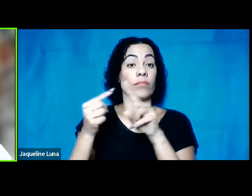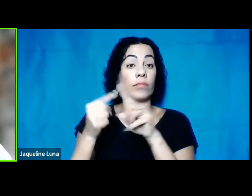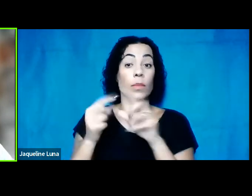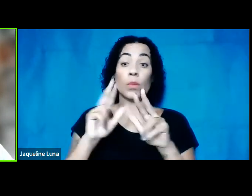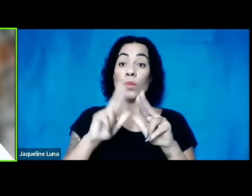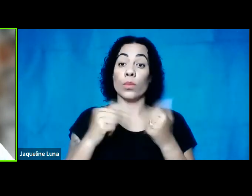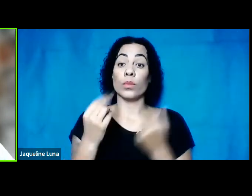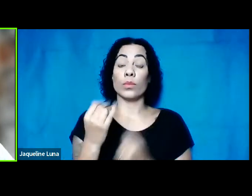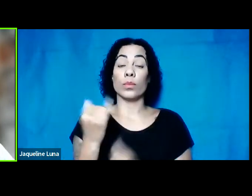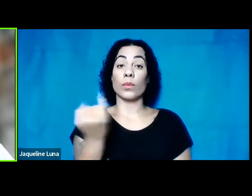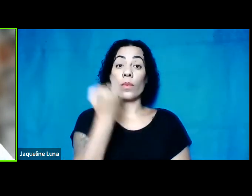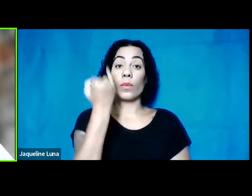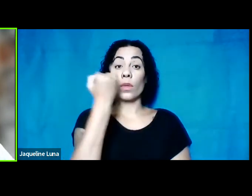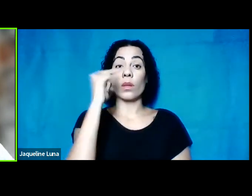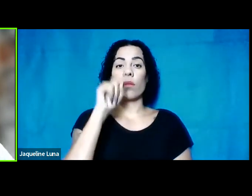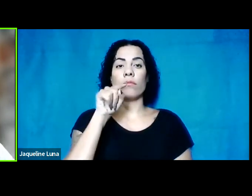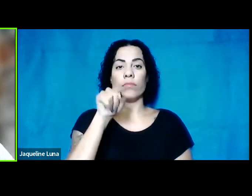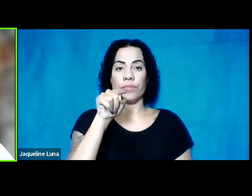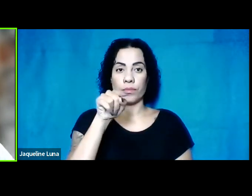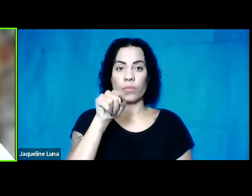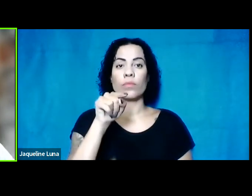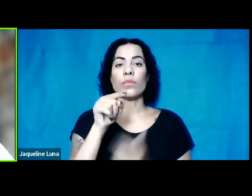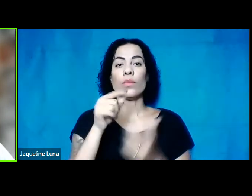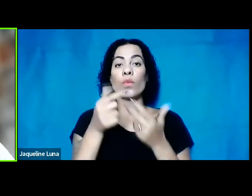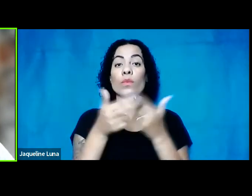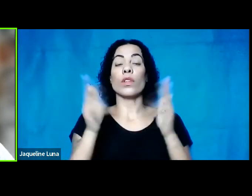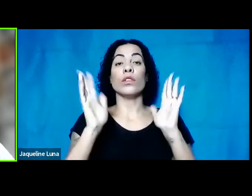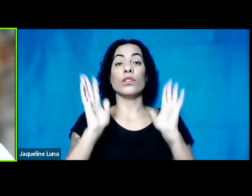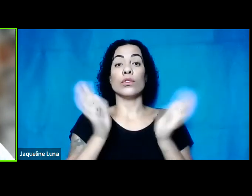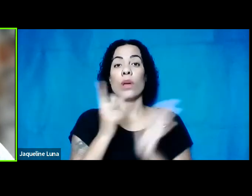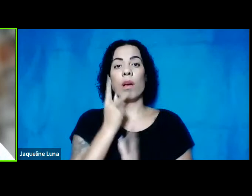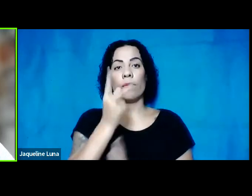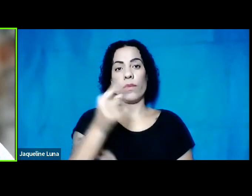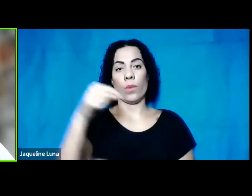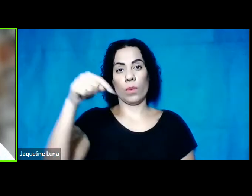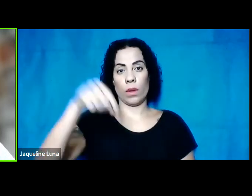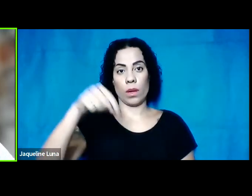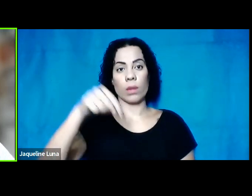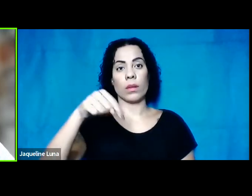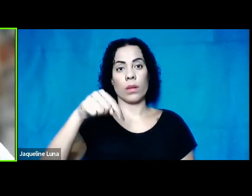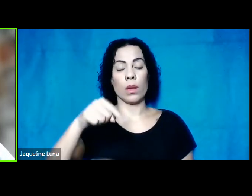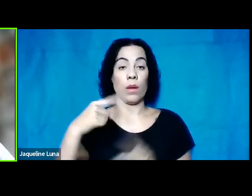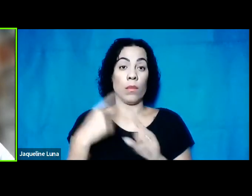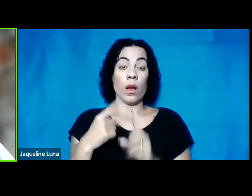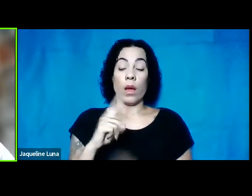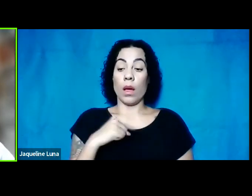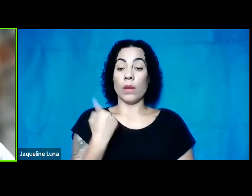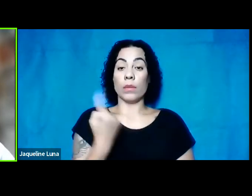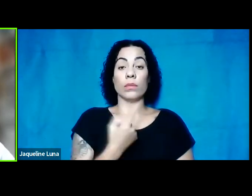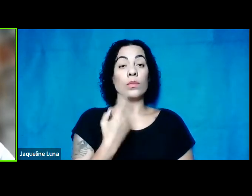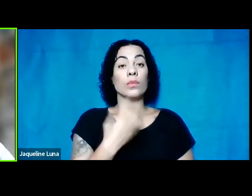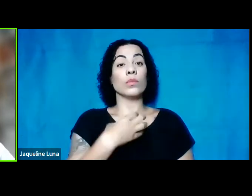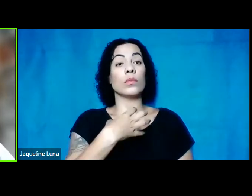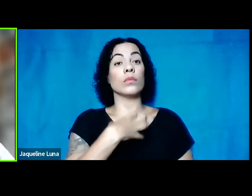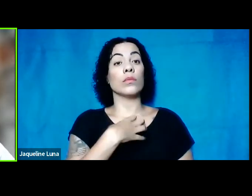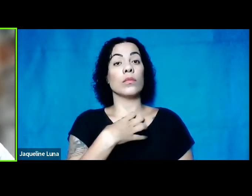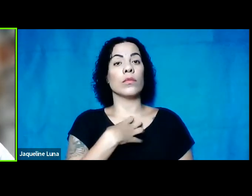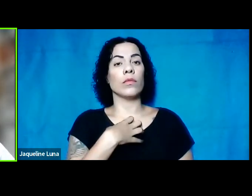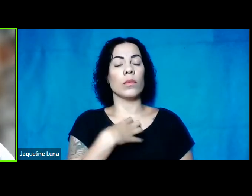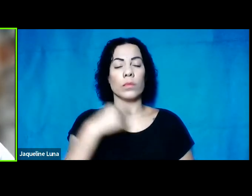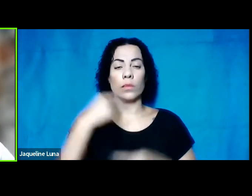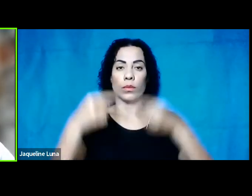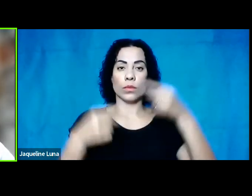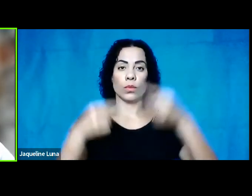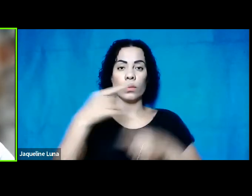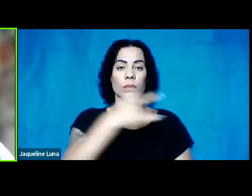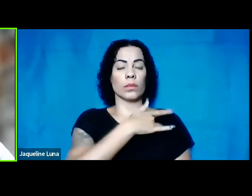essa questão que já foi levantada aqui, de a nossa maneira de discutir